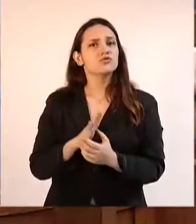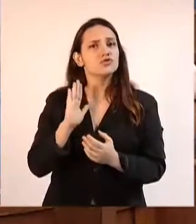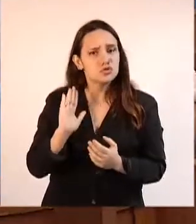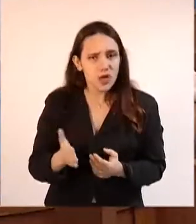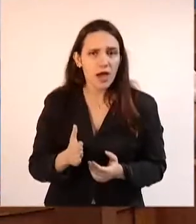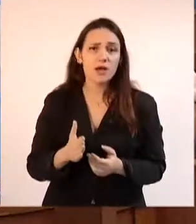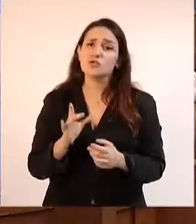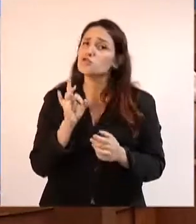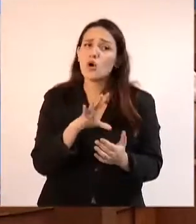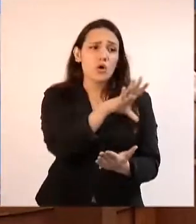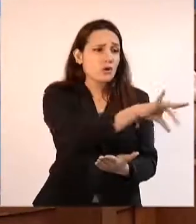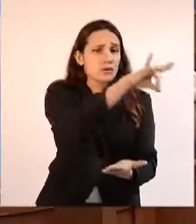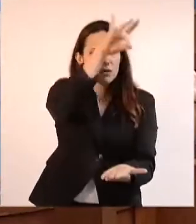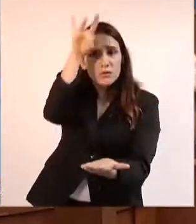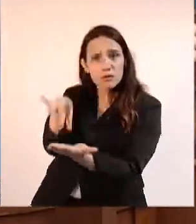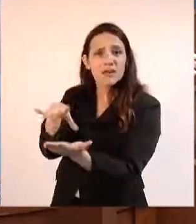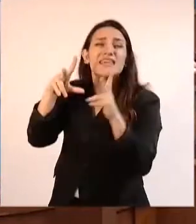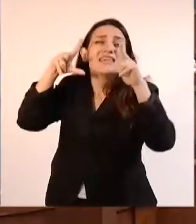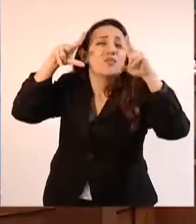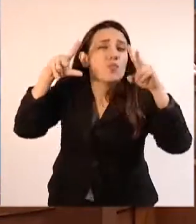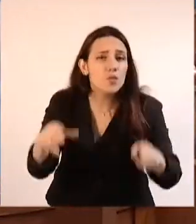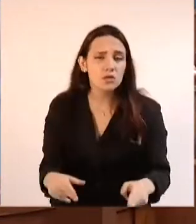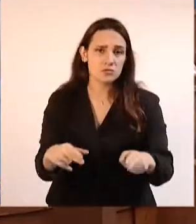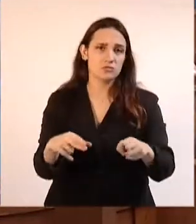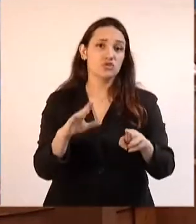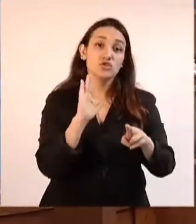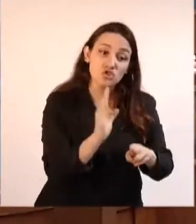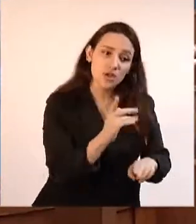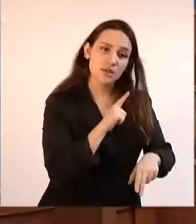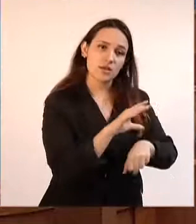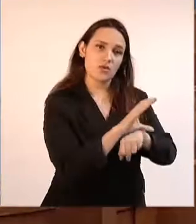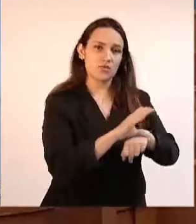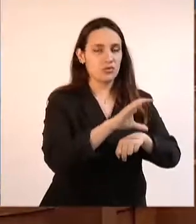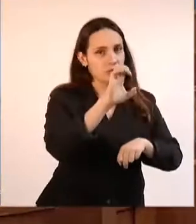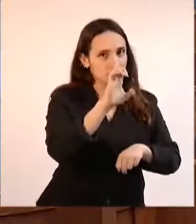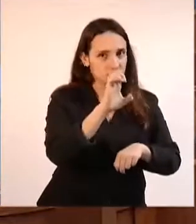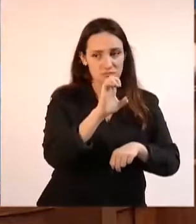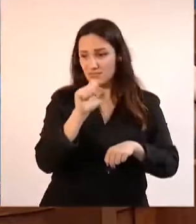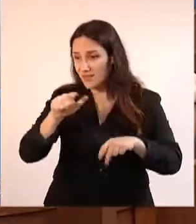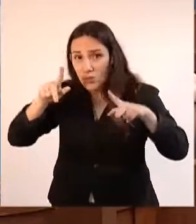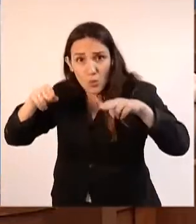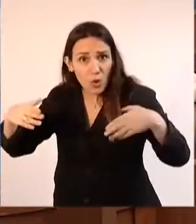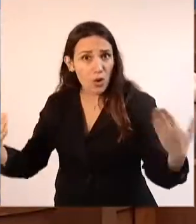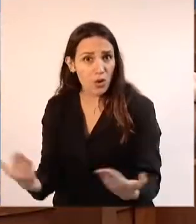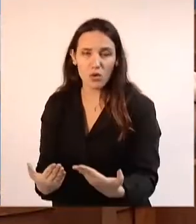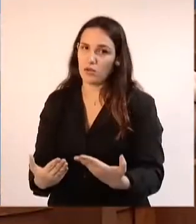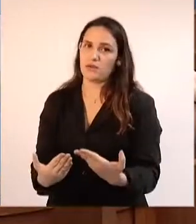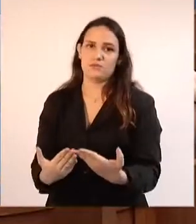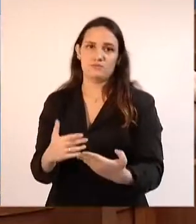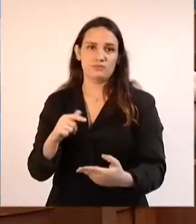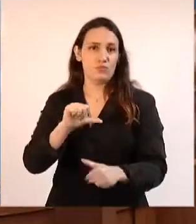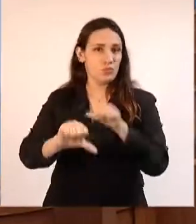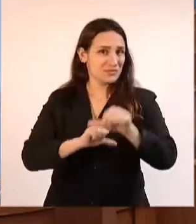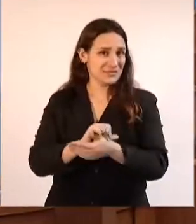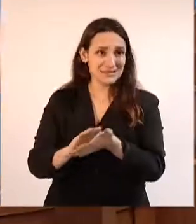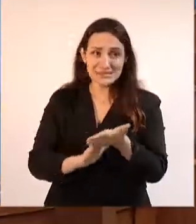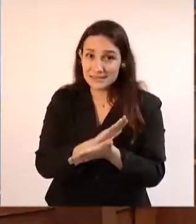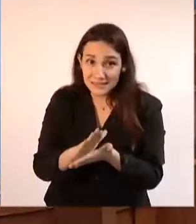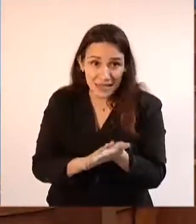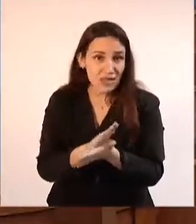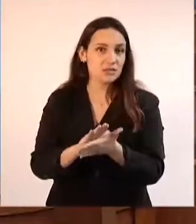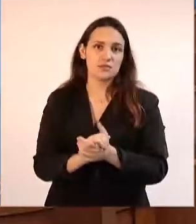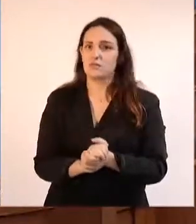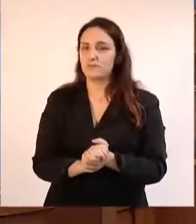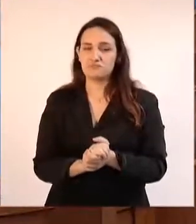repetindo ipsis literis aquilo que está na Constituição Estadual. Não muda absolutamente nada. Não